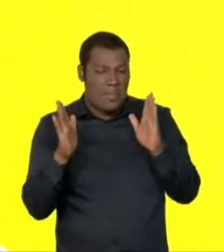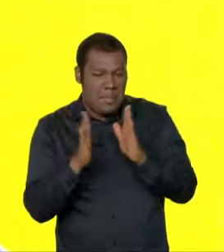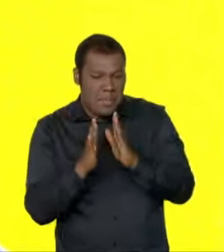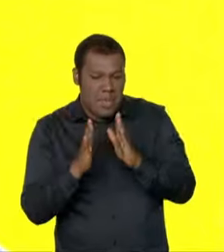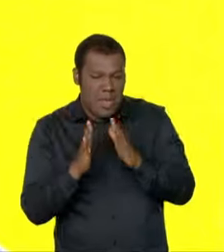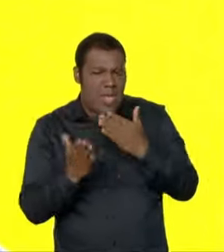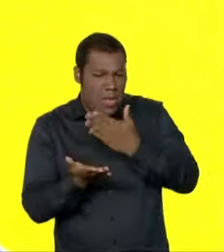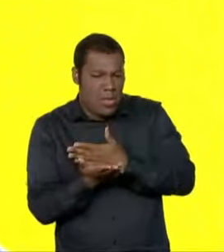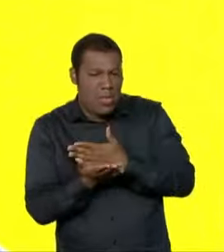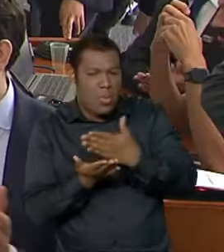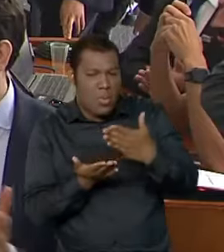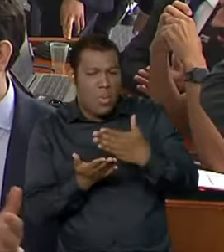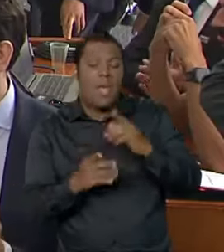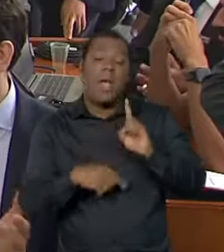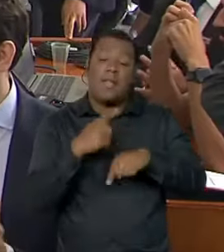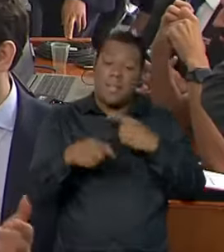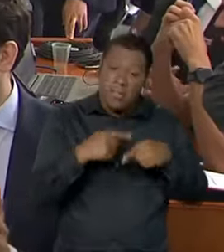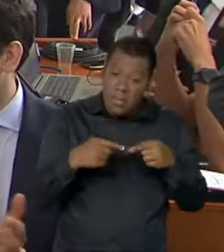pensar grande.